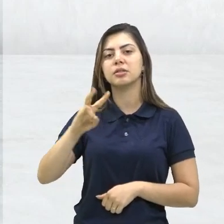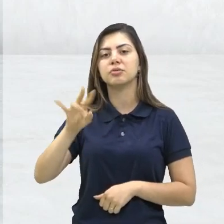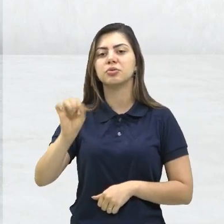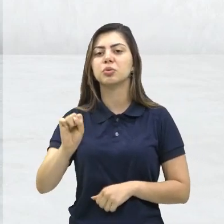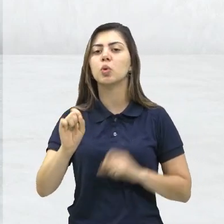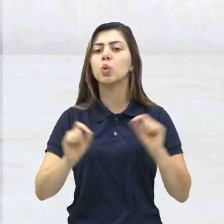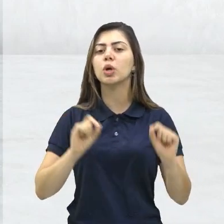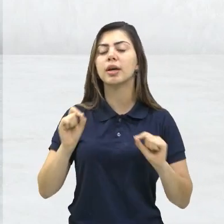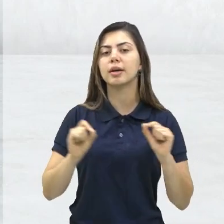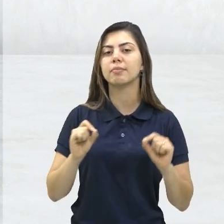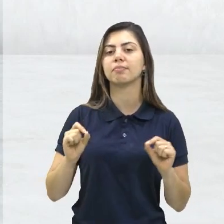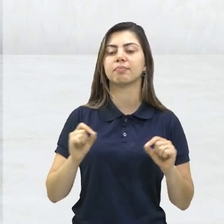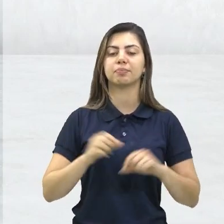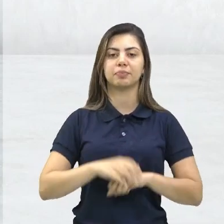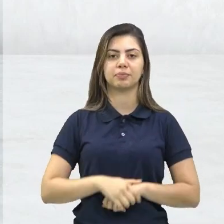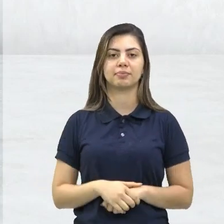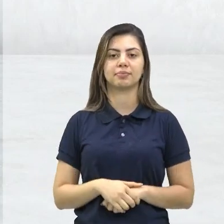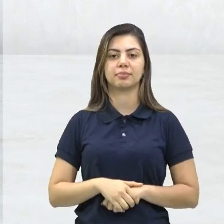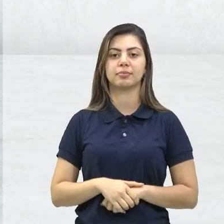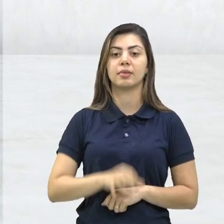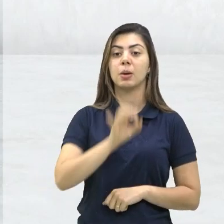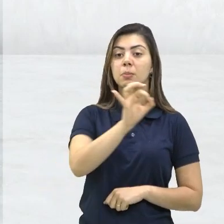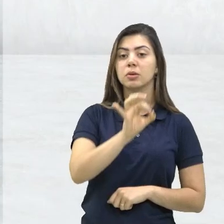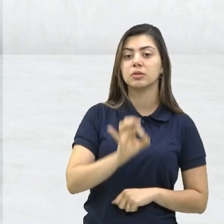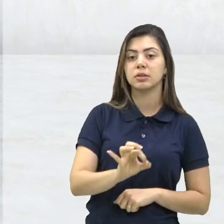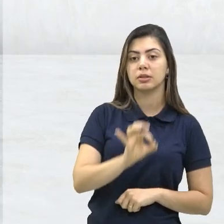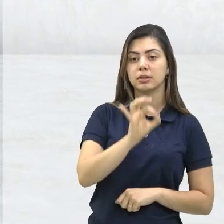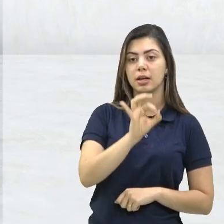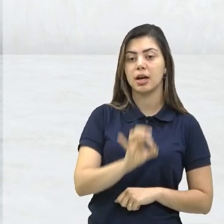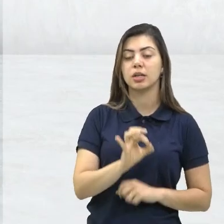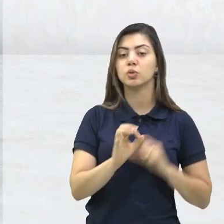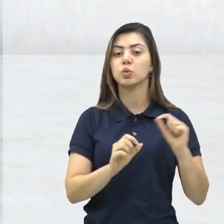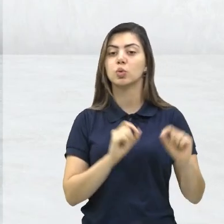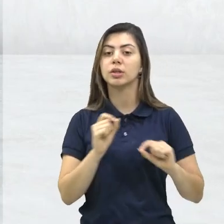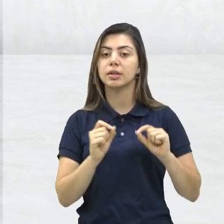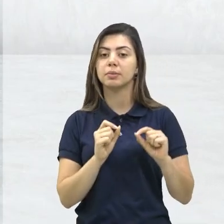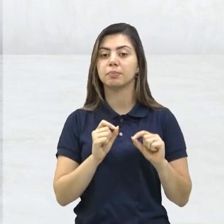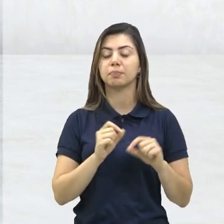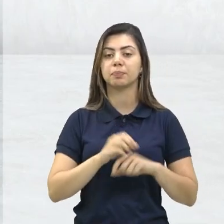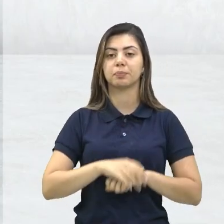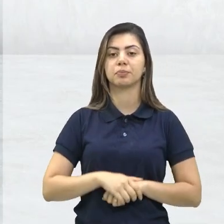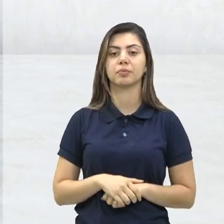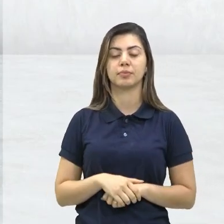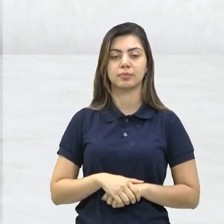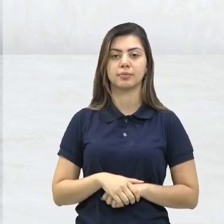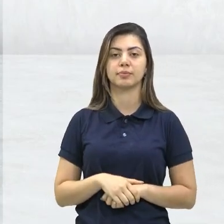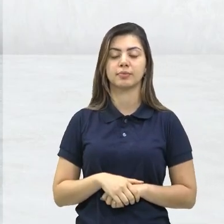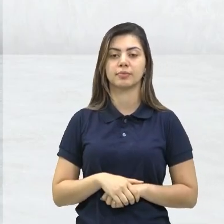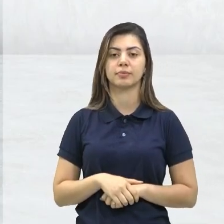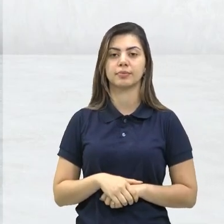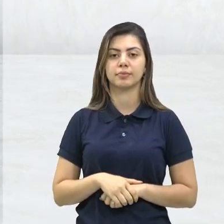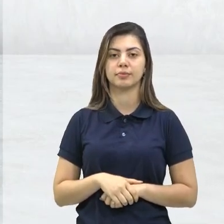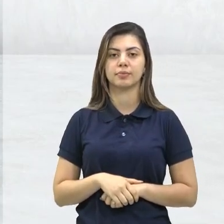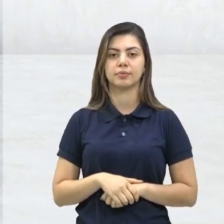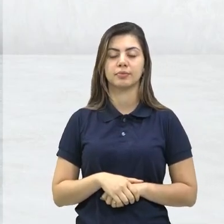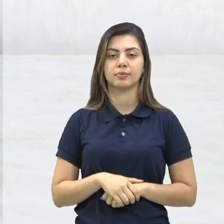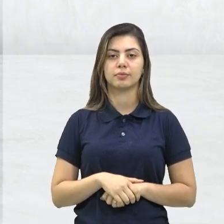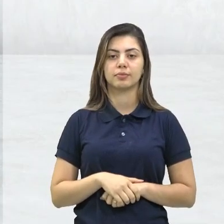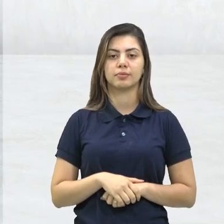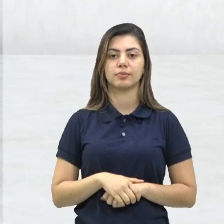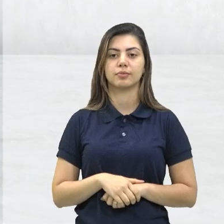Definição. Percentuais sucessivos são porcentagens. Percentuais sucessivos são